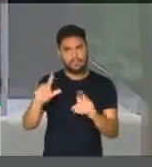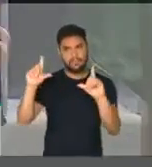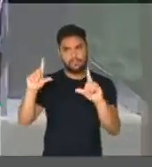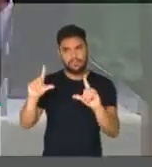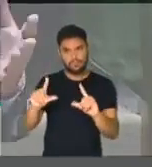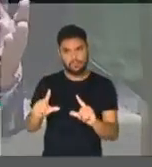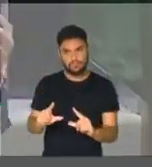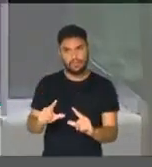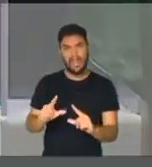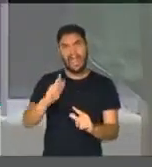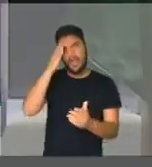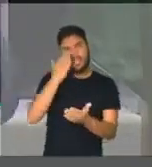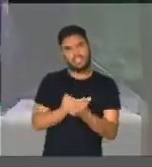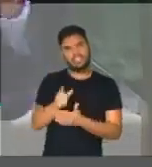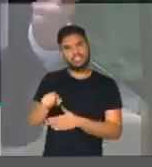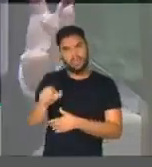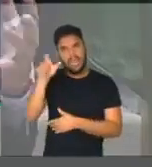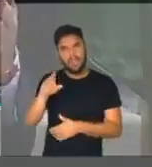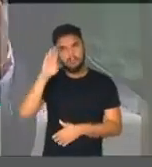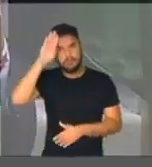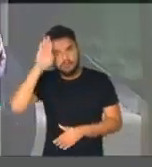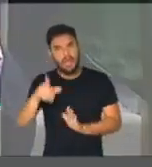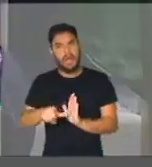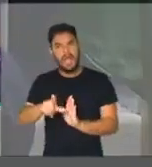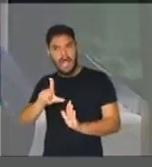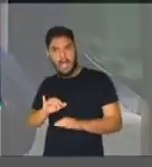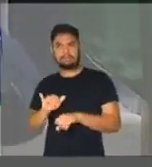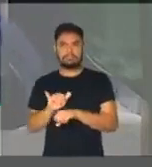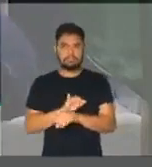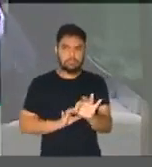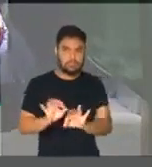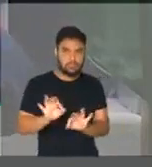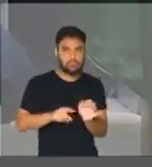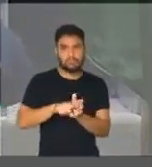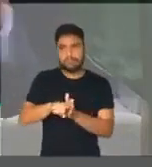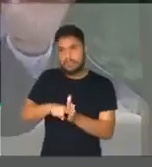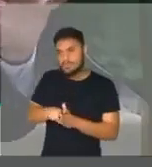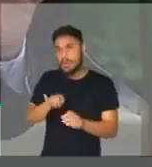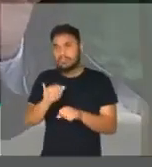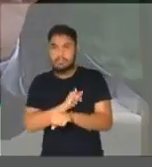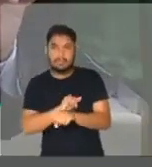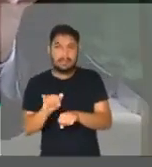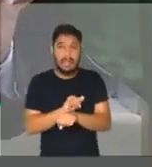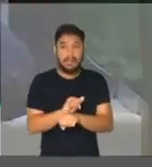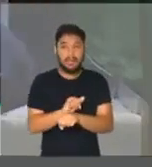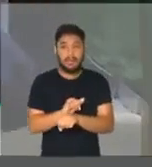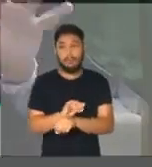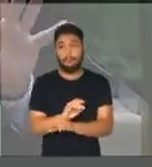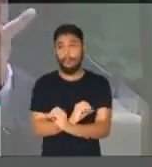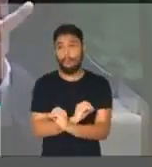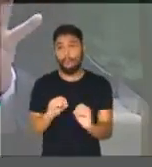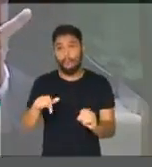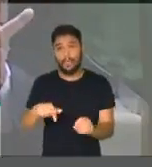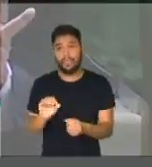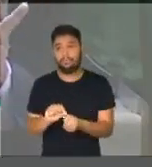foi fruto de um estudo sobre o Estado brasileiro, sobre nada, não tinha